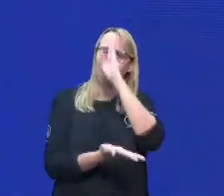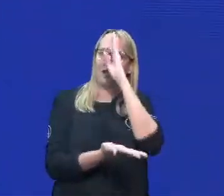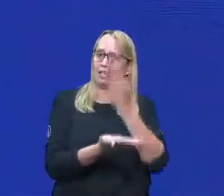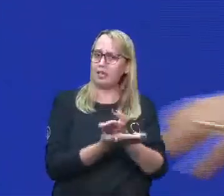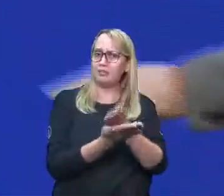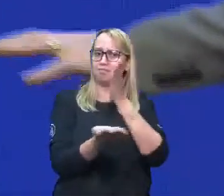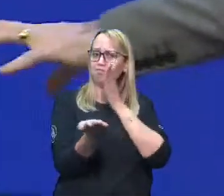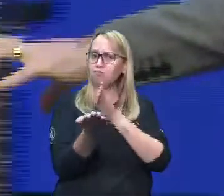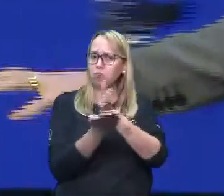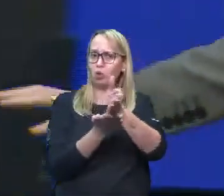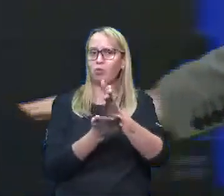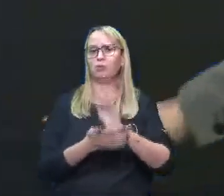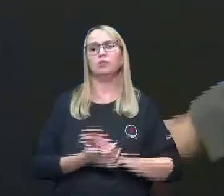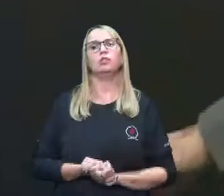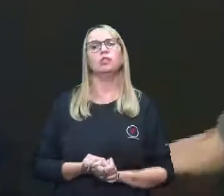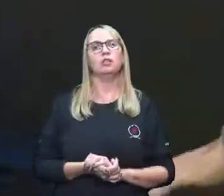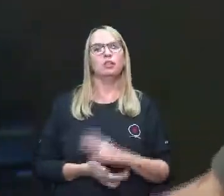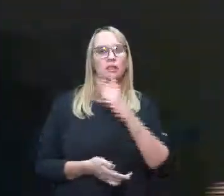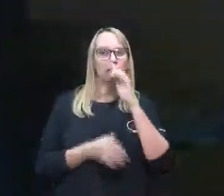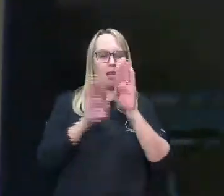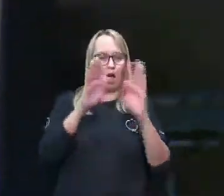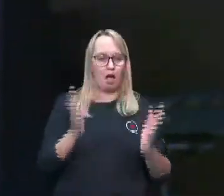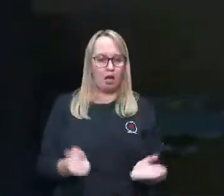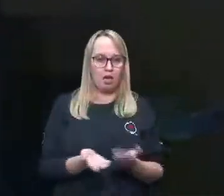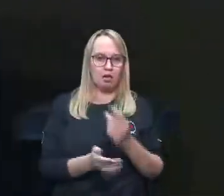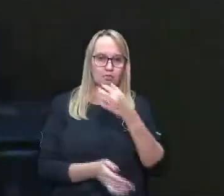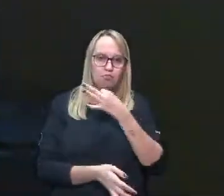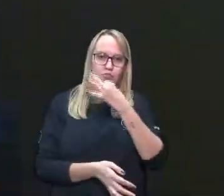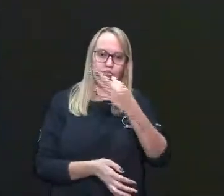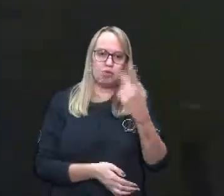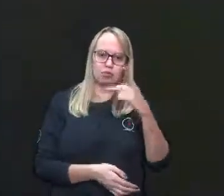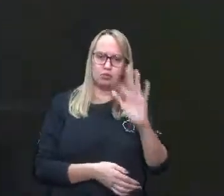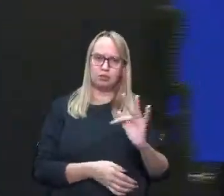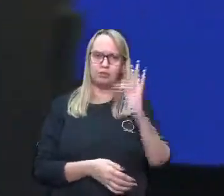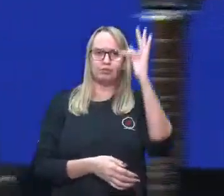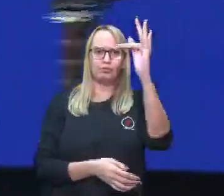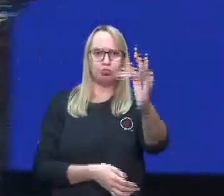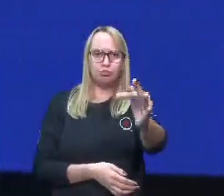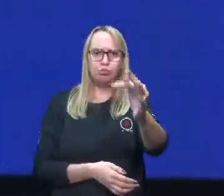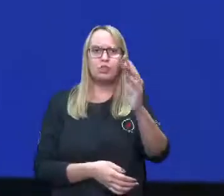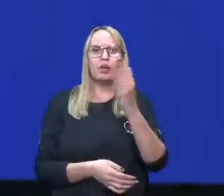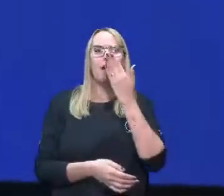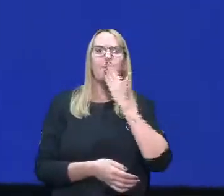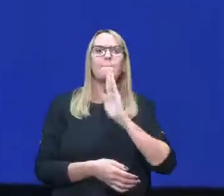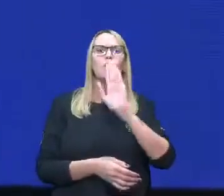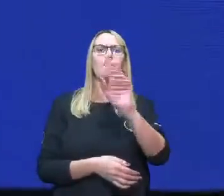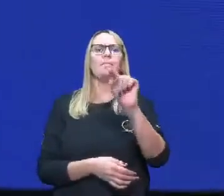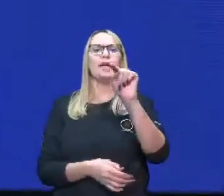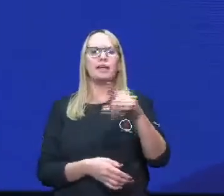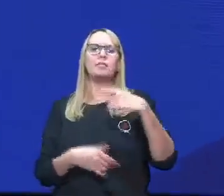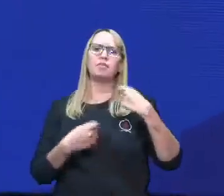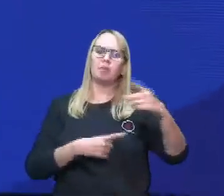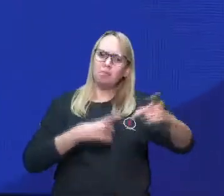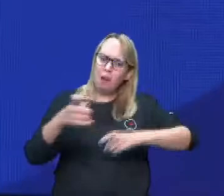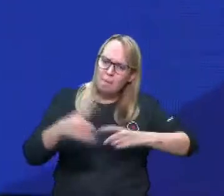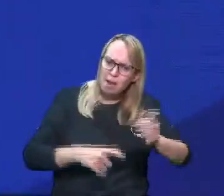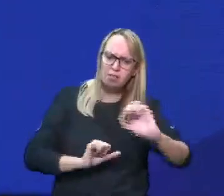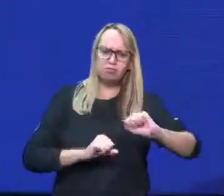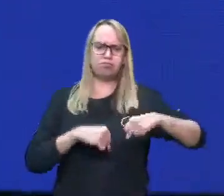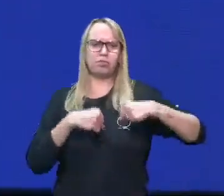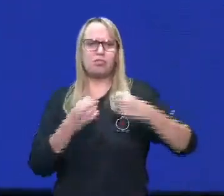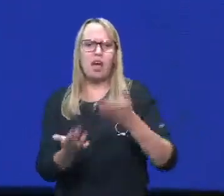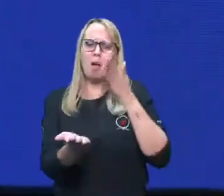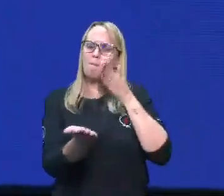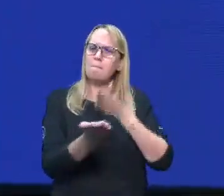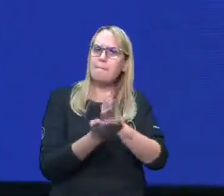caminhando. É como se essa caixa de som aqui fosse o teu futuro. A promessa de Deus está lá. Claro, você vai ter que lutar, você vai ter que caminhar. Mas